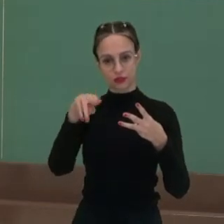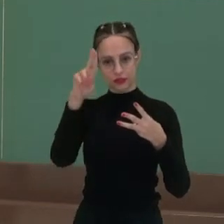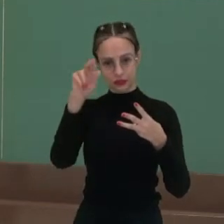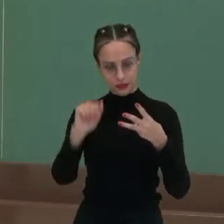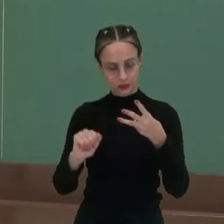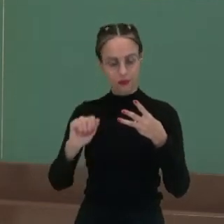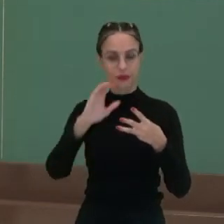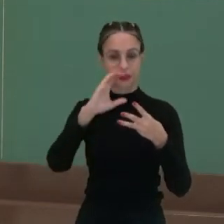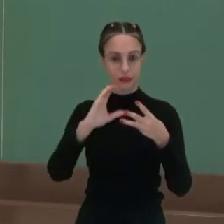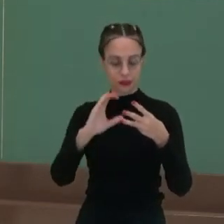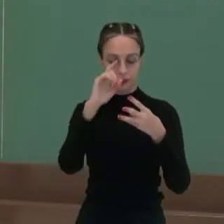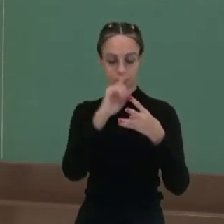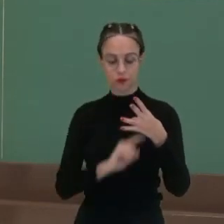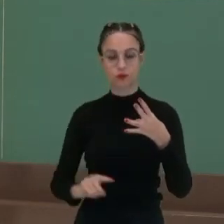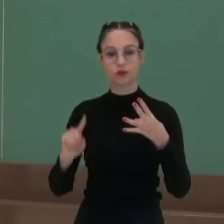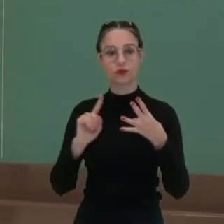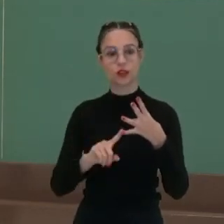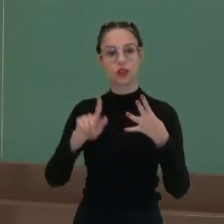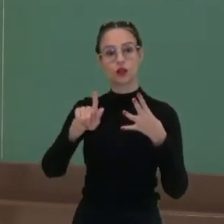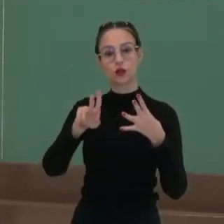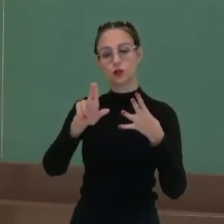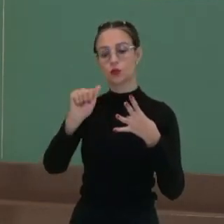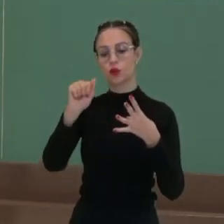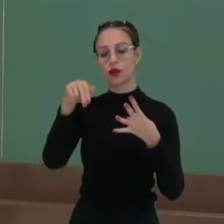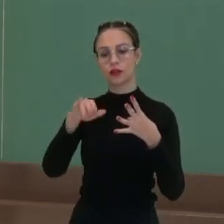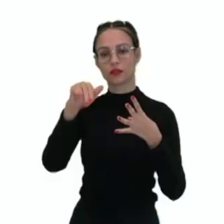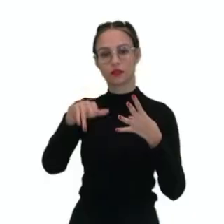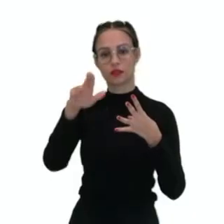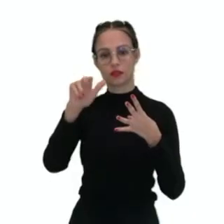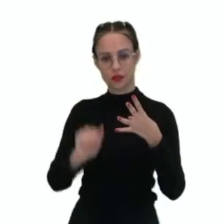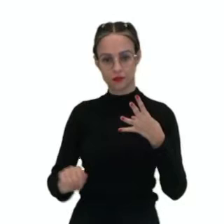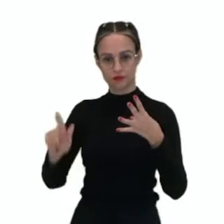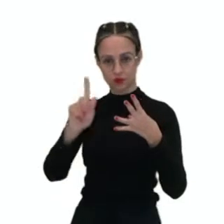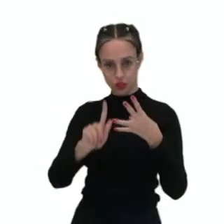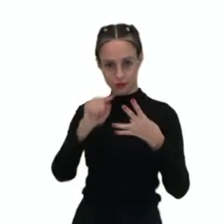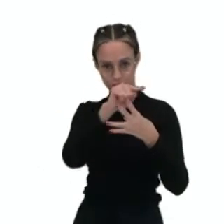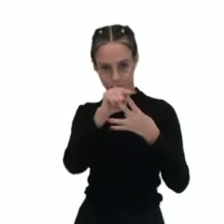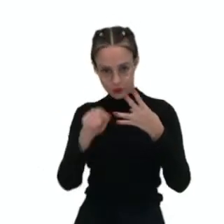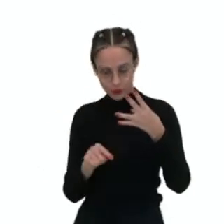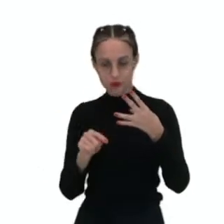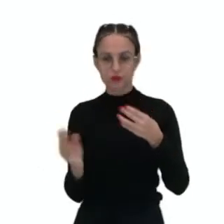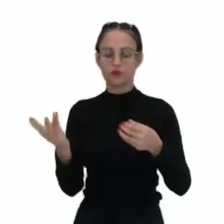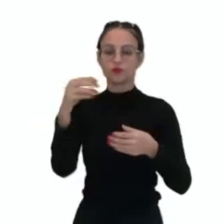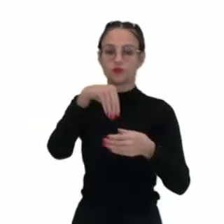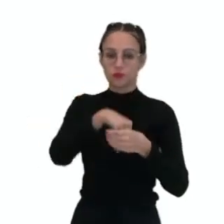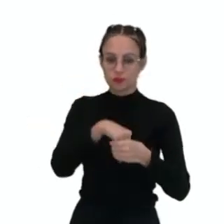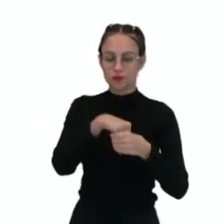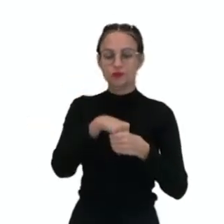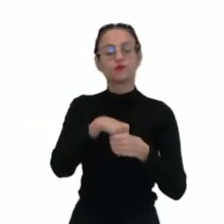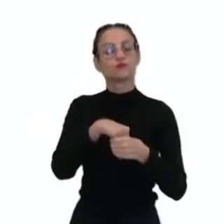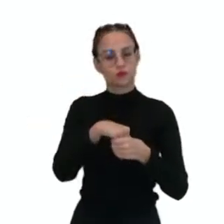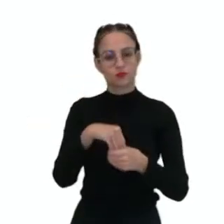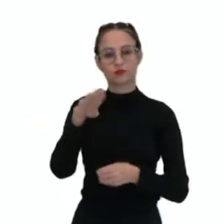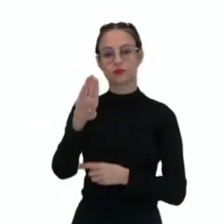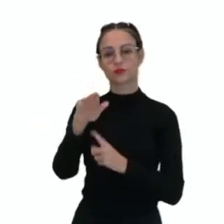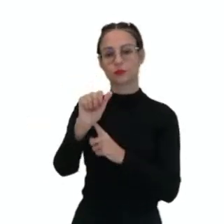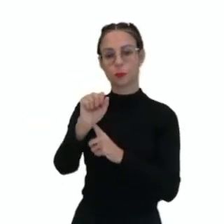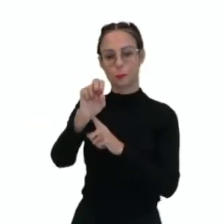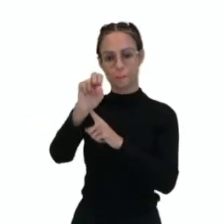representado pela letra C, e a guanina, que é representado pela letra G. Então, essas são as nossas